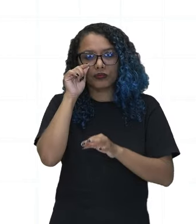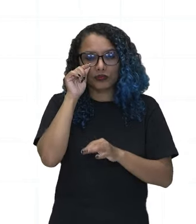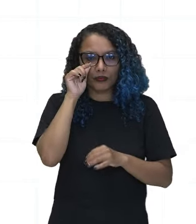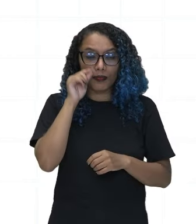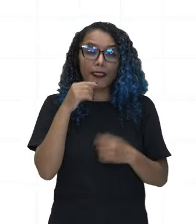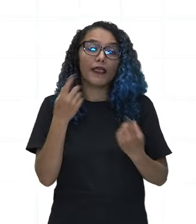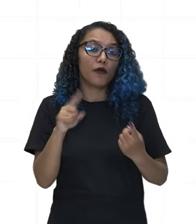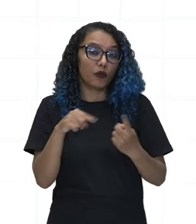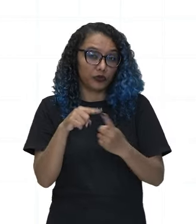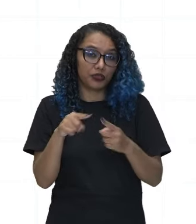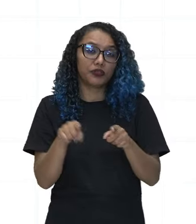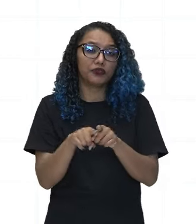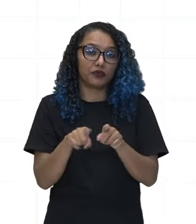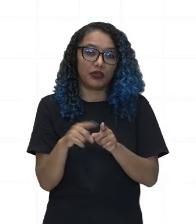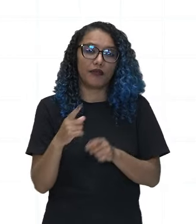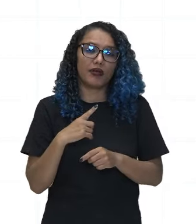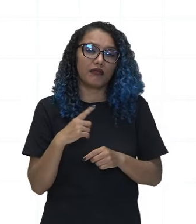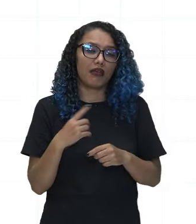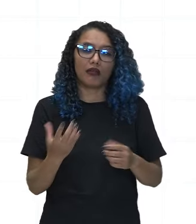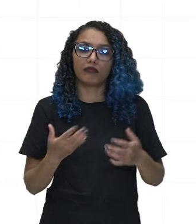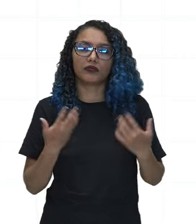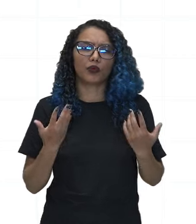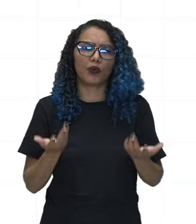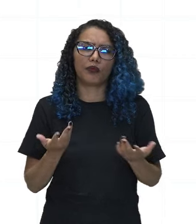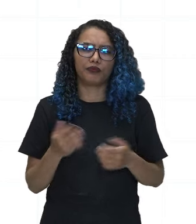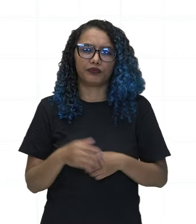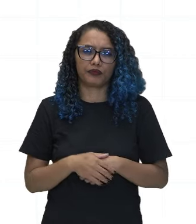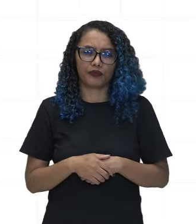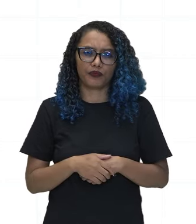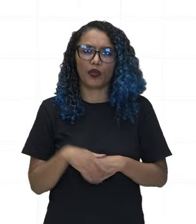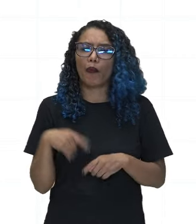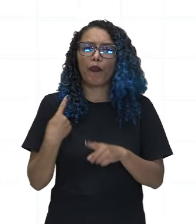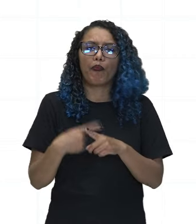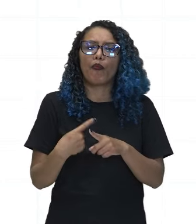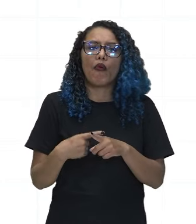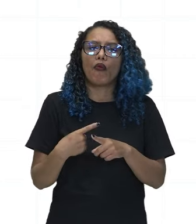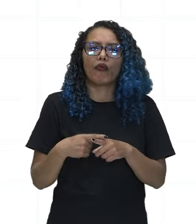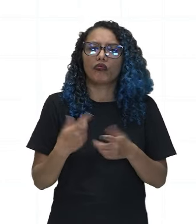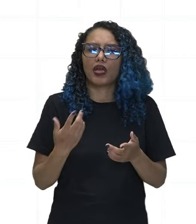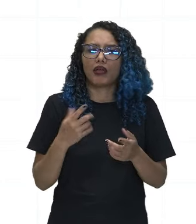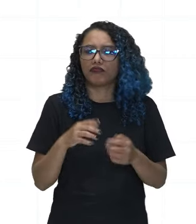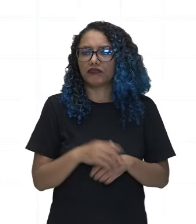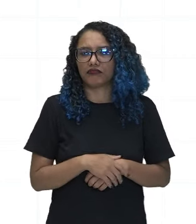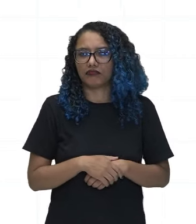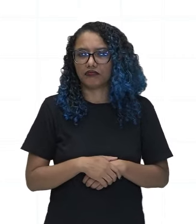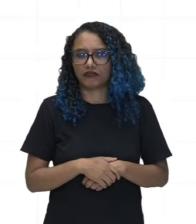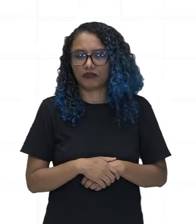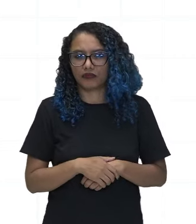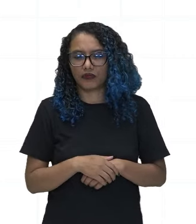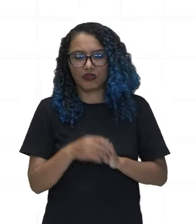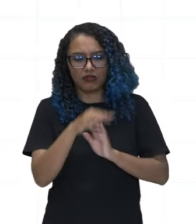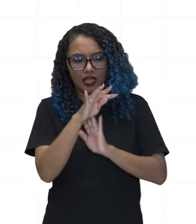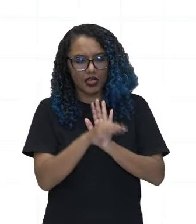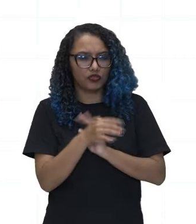Né? Então, qual é o objetivo que foi produzido esse texto? Todo texto também